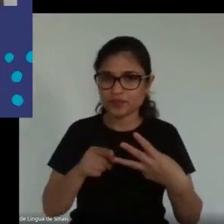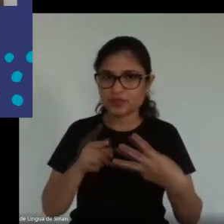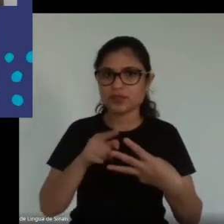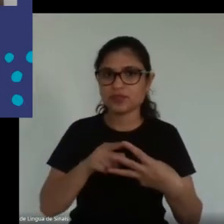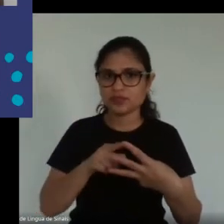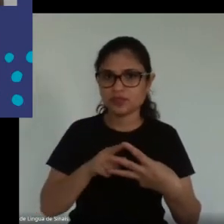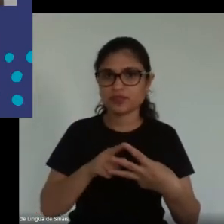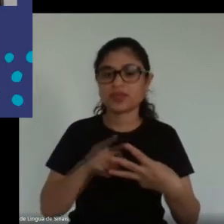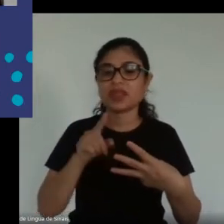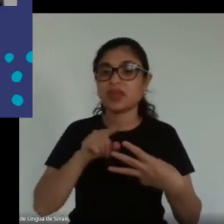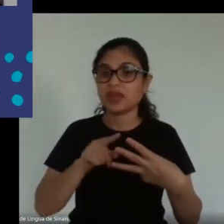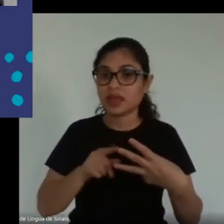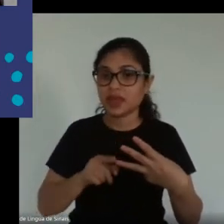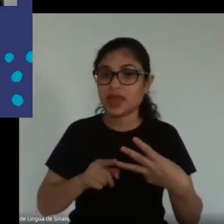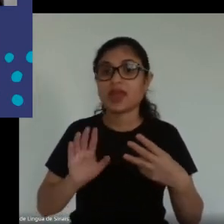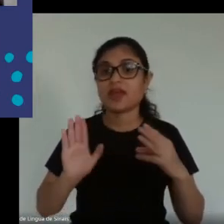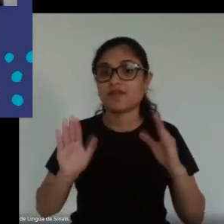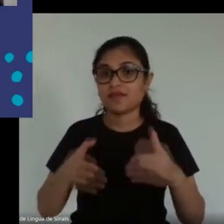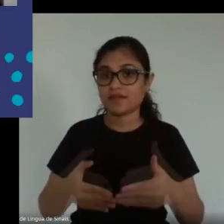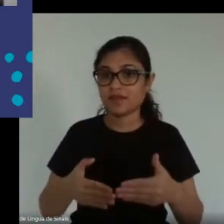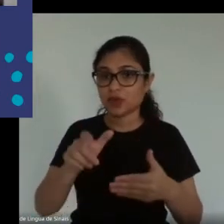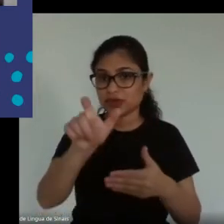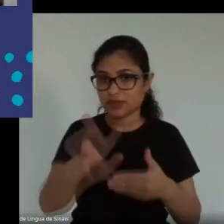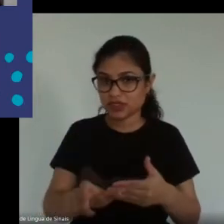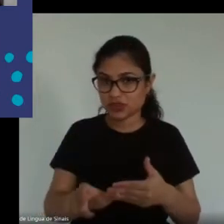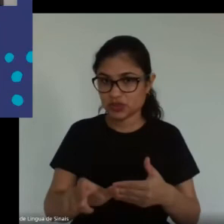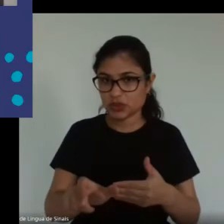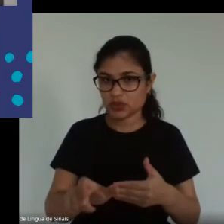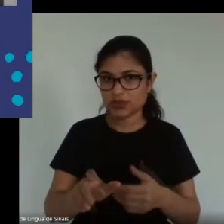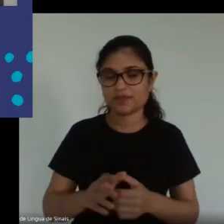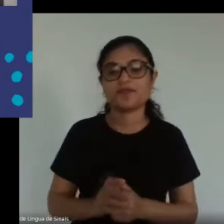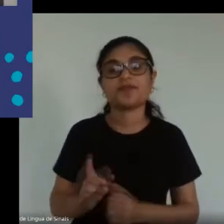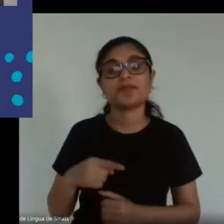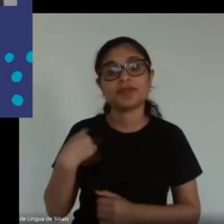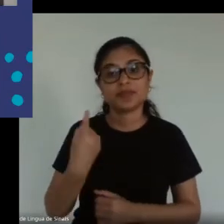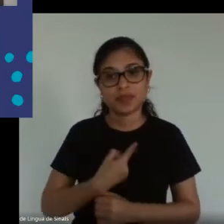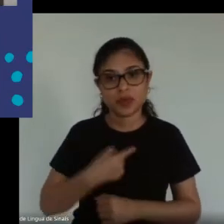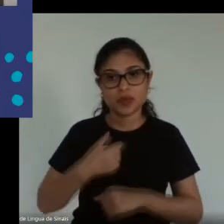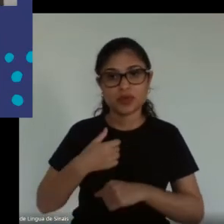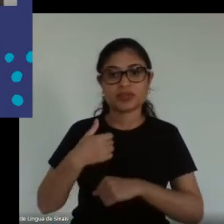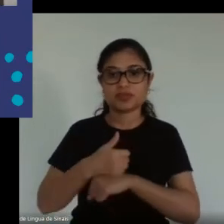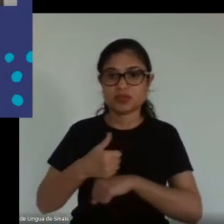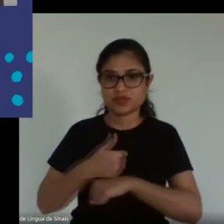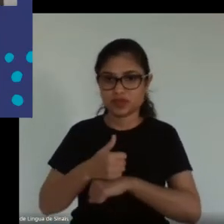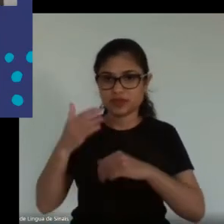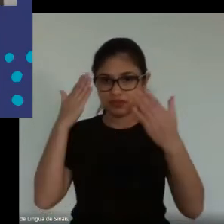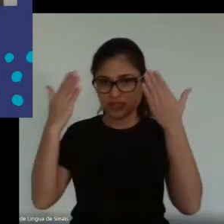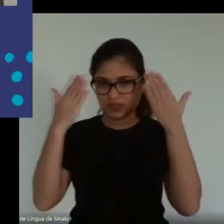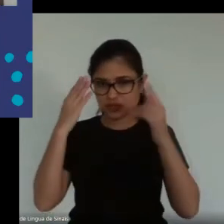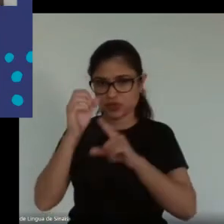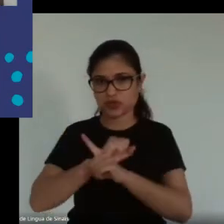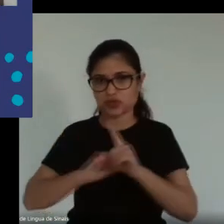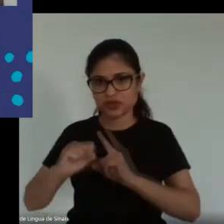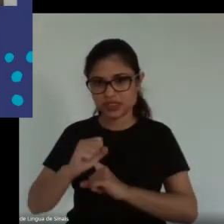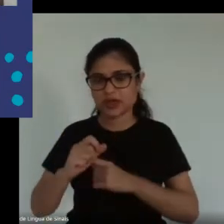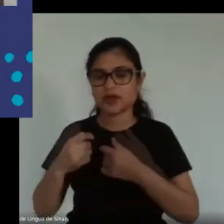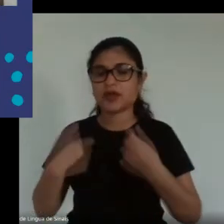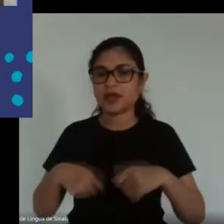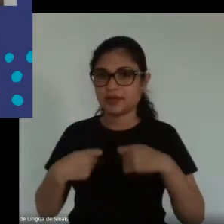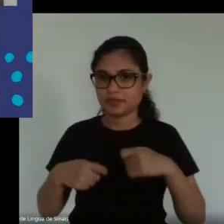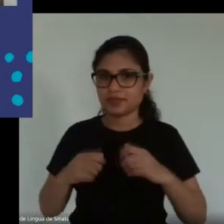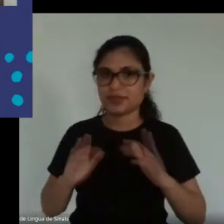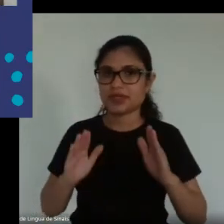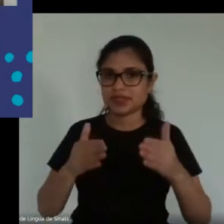pessoa, e nós, como psicólogos sociais, temos que lidar também com o foco dessas coisas que eu falei para vocês.